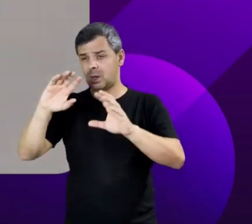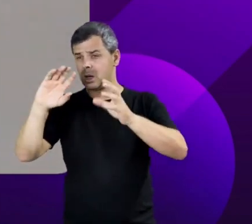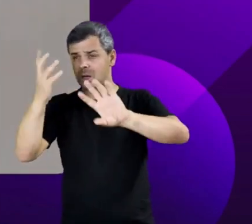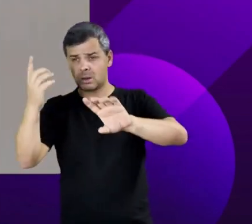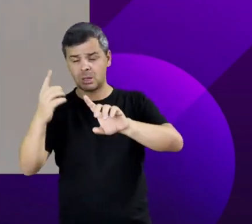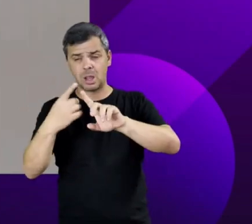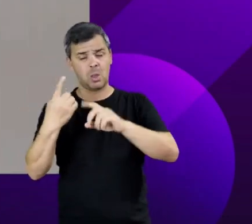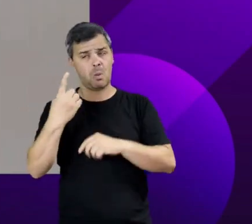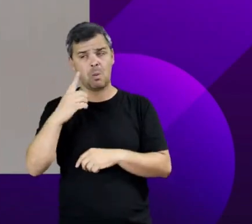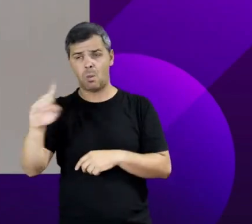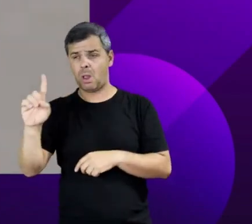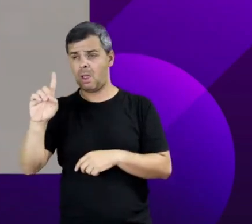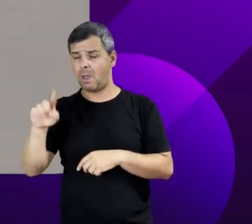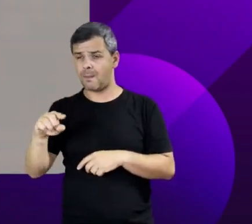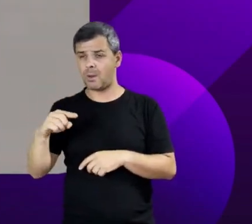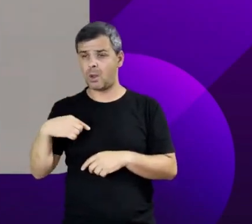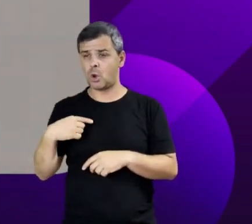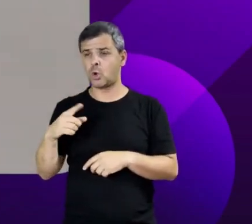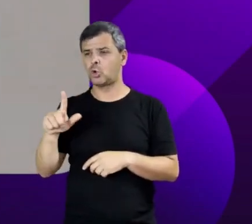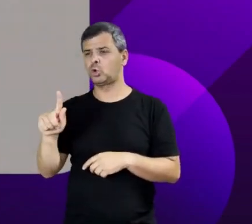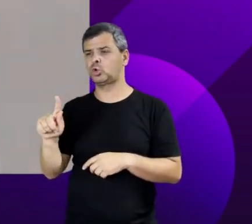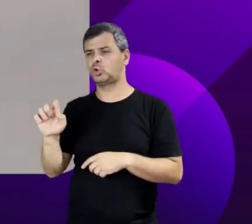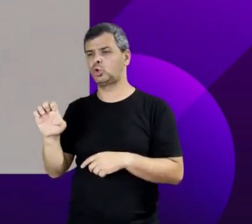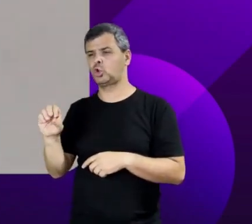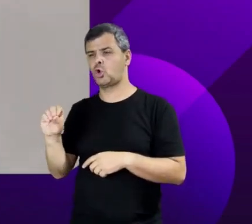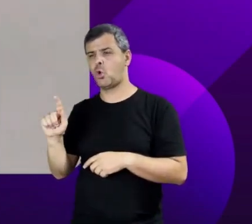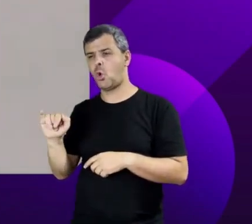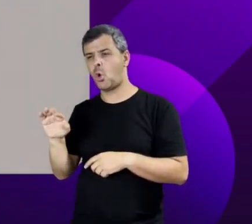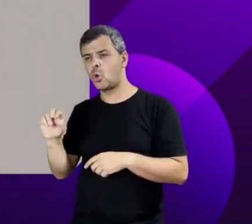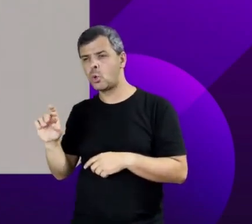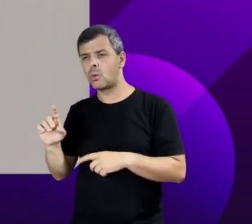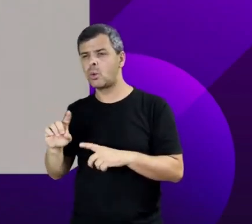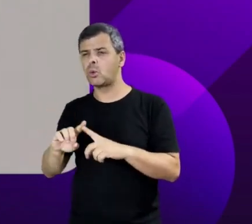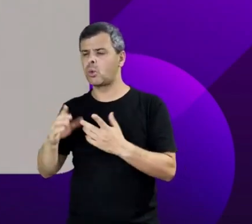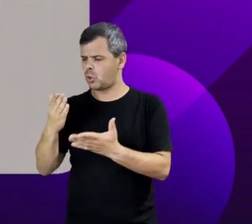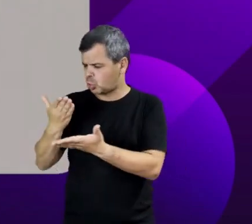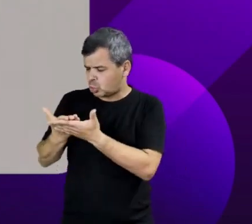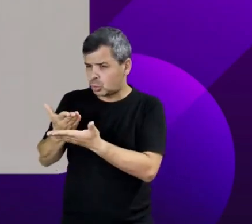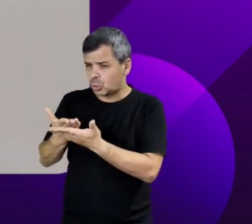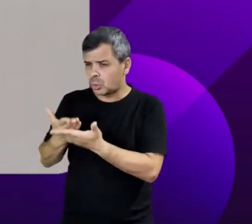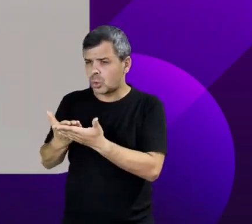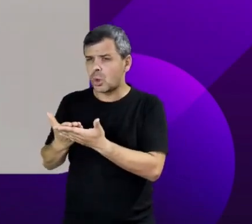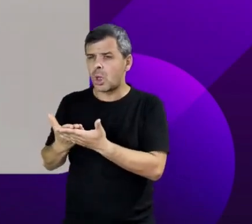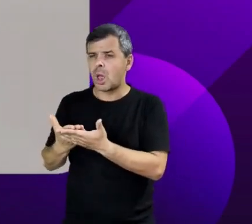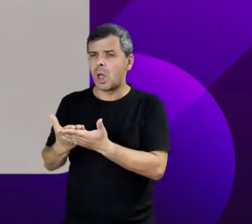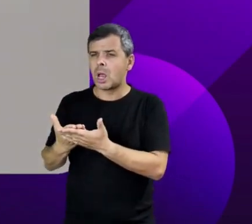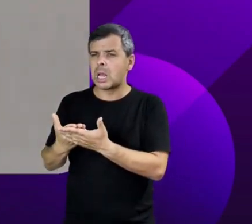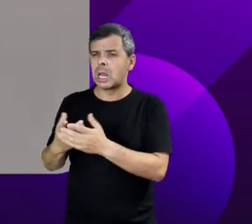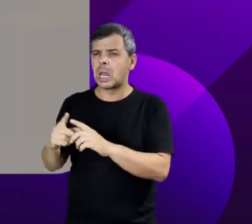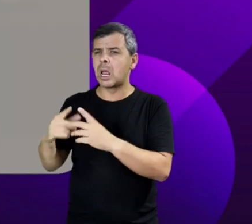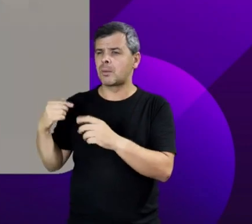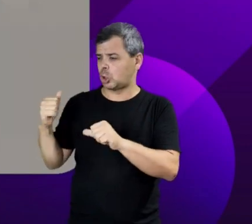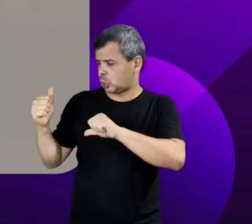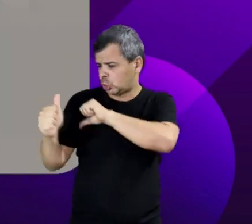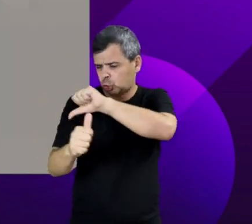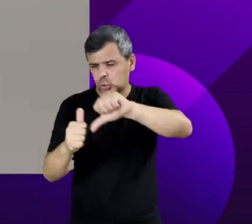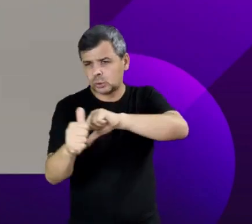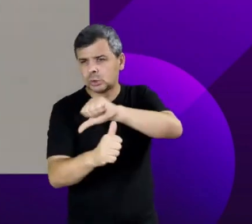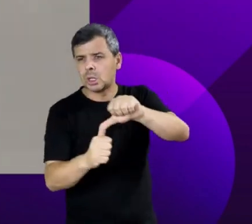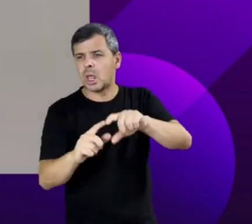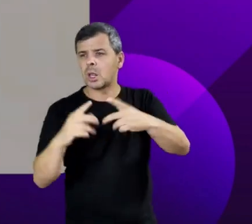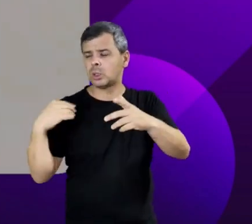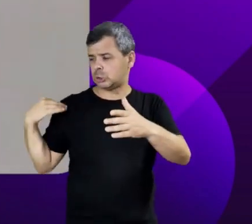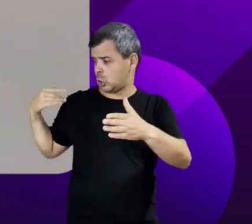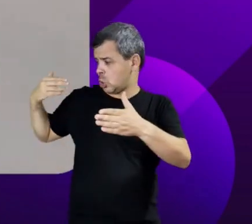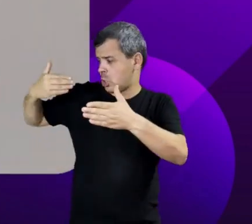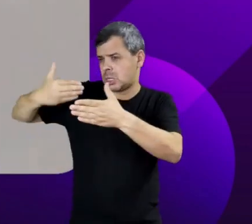mudanças climáticas que os geólogos, principalmente, né, quando estudam as grandes transformações, as grandes